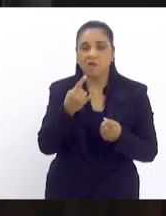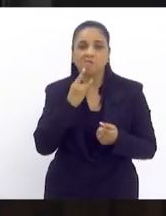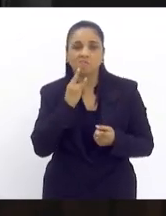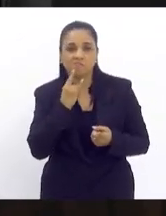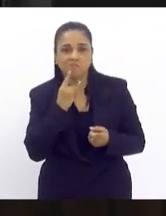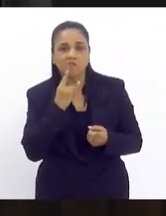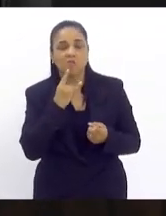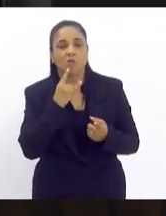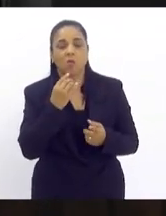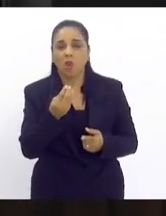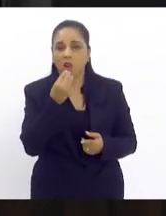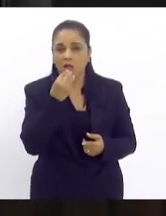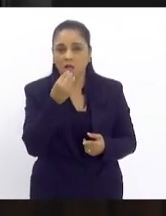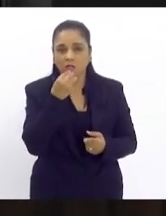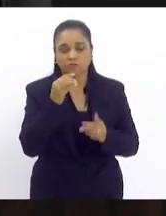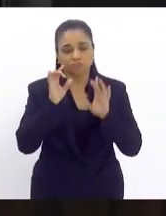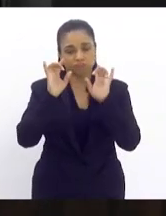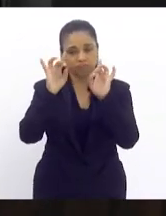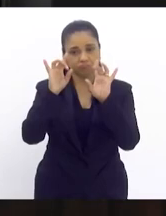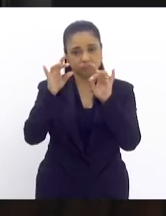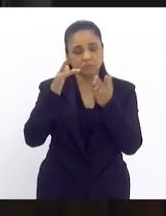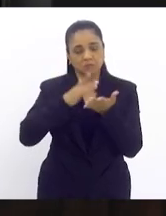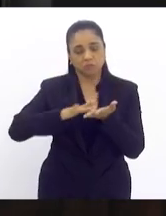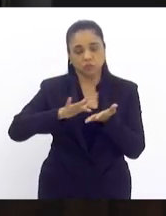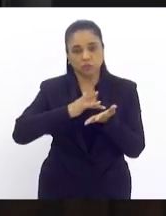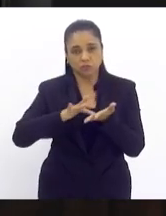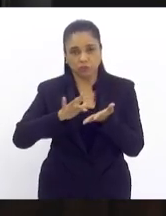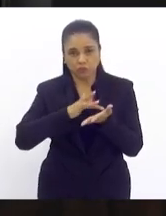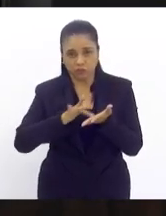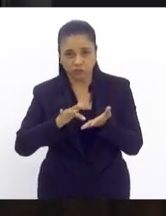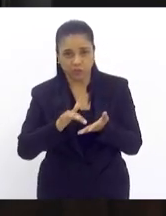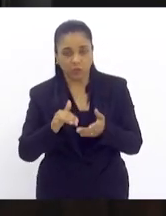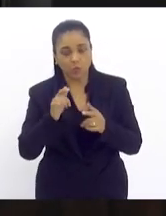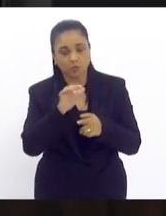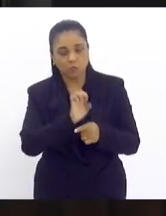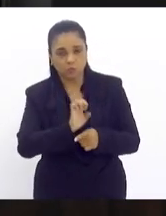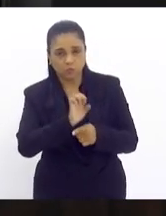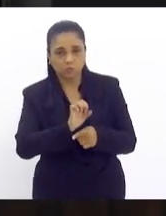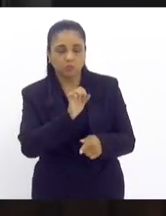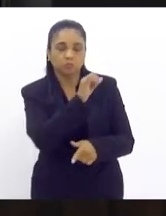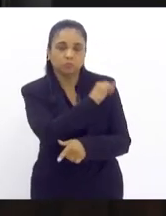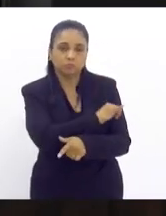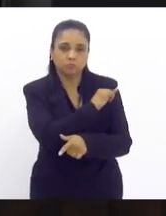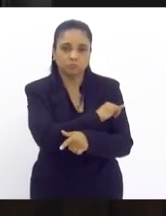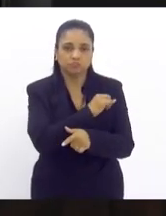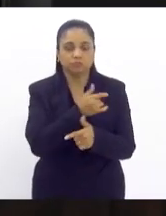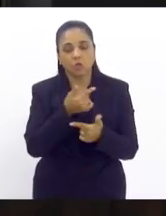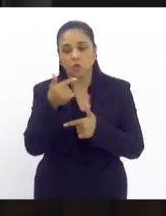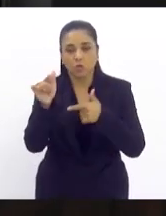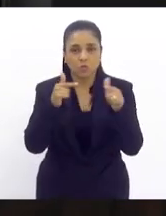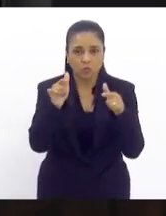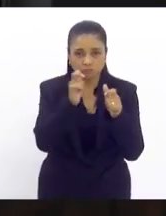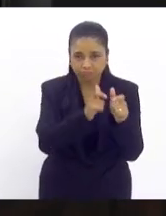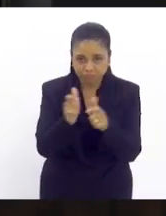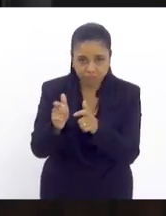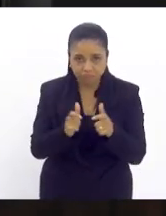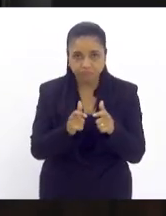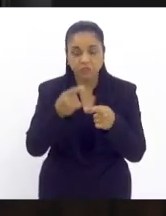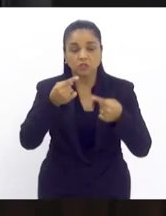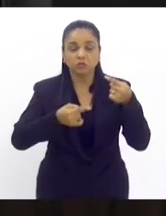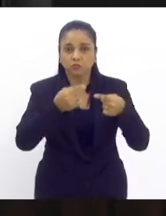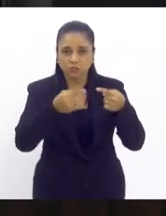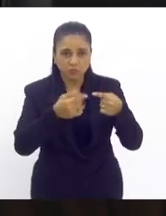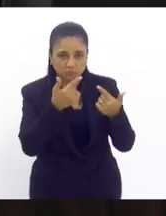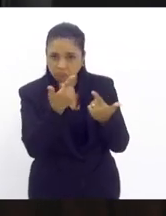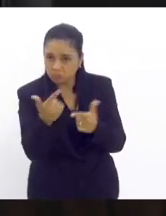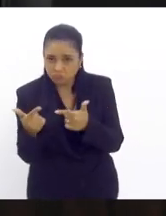menu exclusivamente digital, no âmbito do Estado do Rio de Janeiro e dá outras providências. Em discussão, não havendo